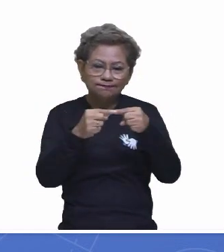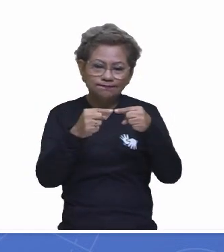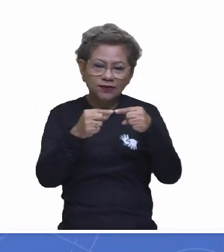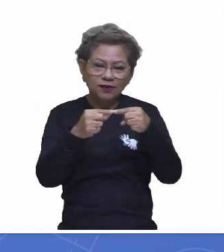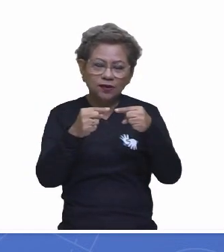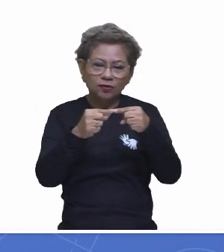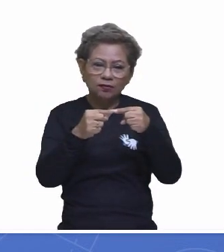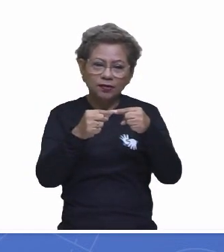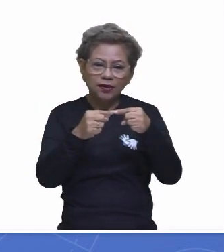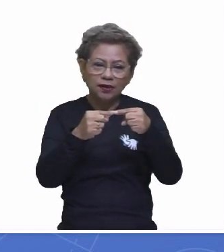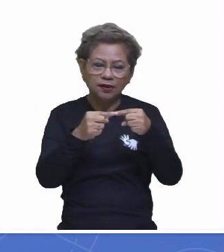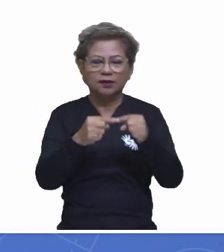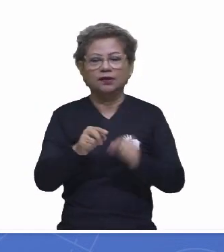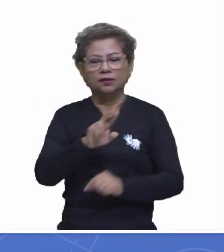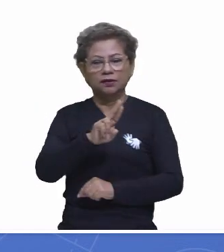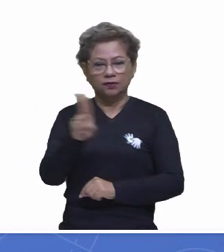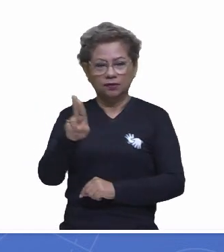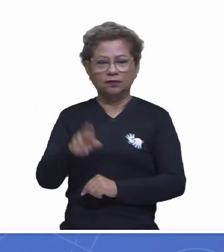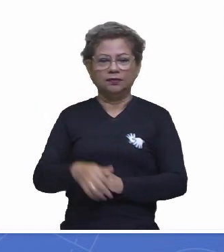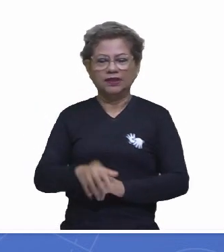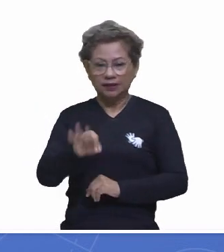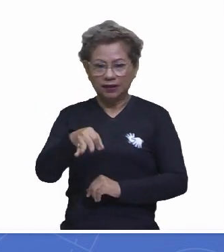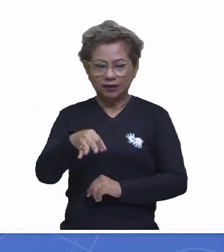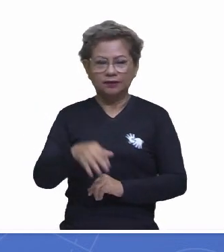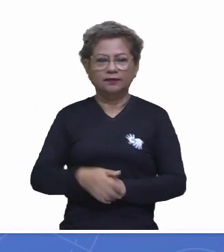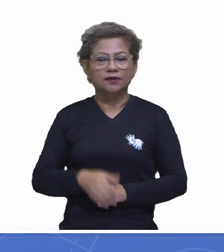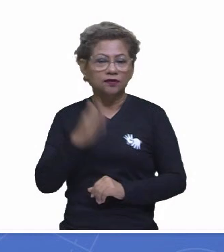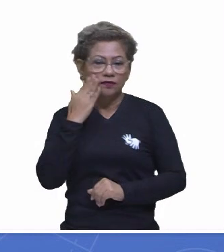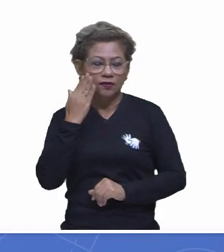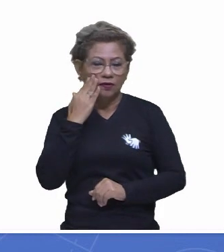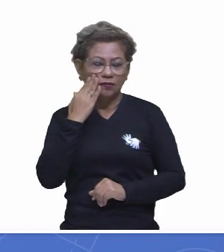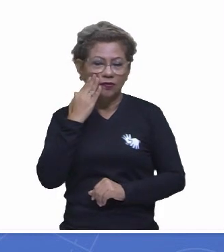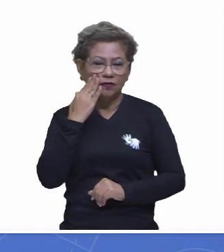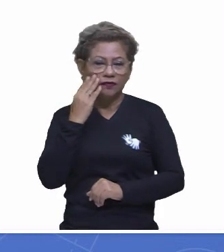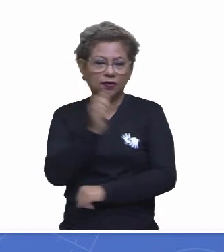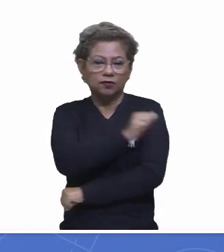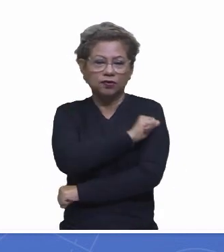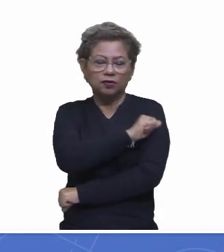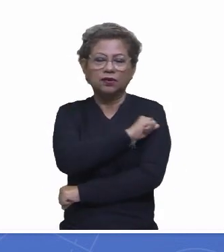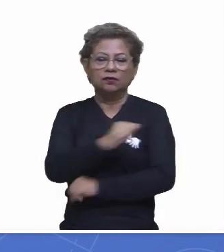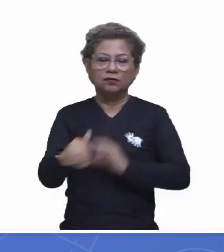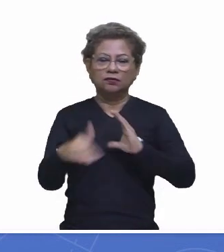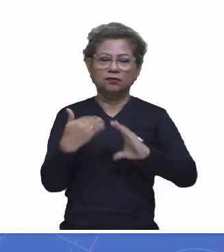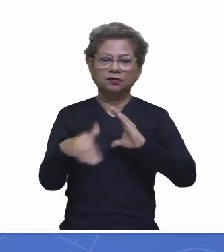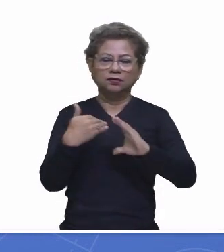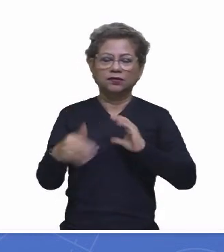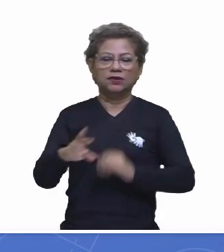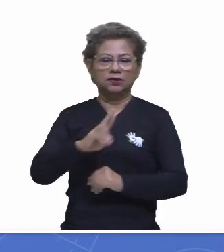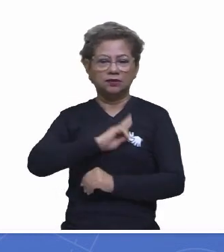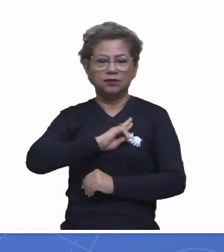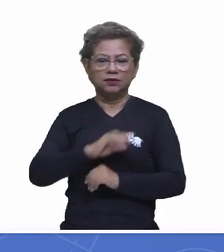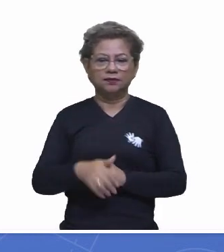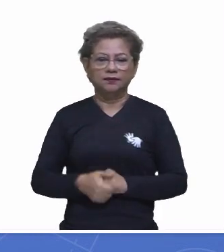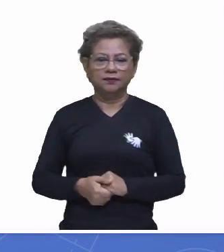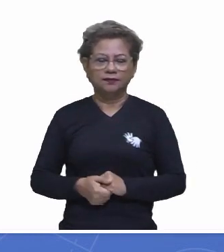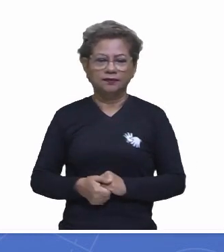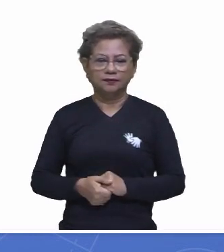retomada desse nome, certo? Então, vamos verificar logo que os nossos alunos responderam. Vamos lá.